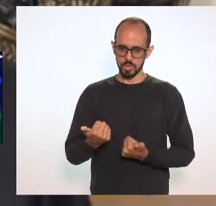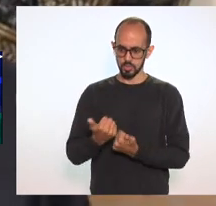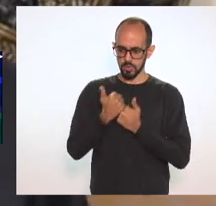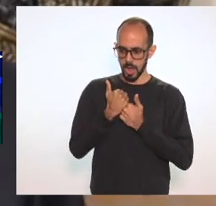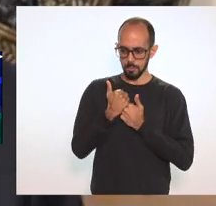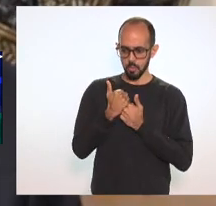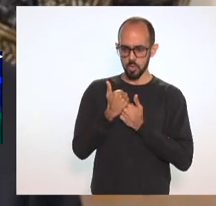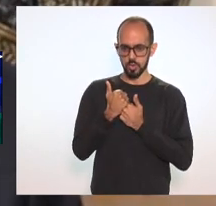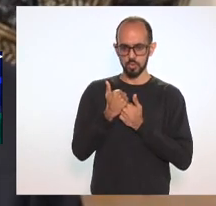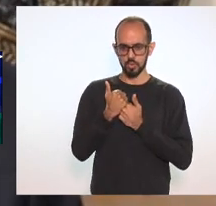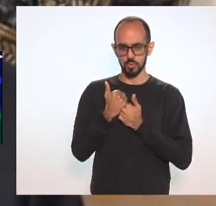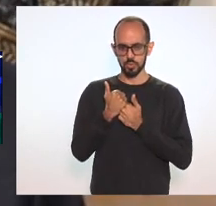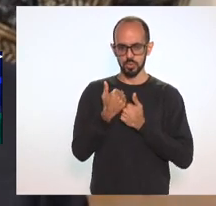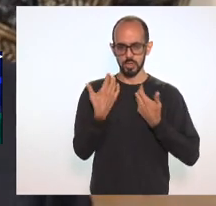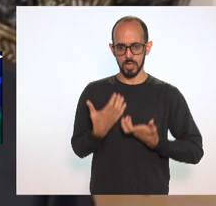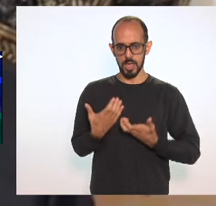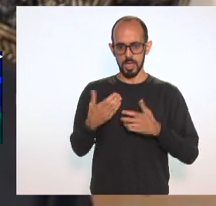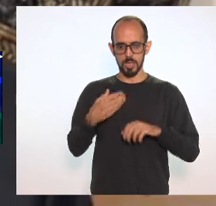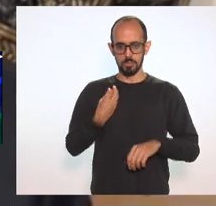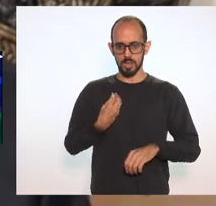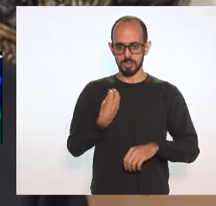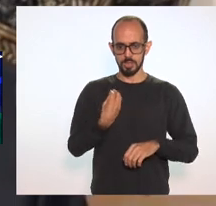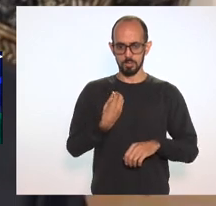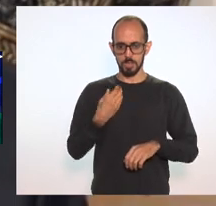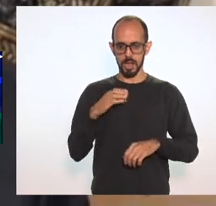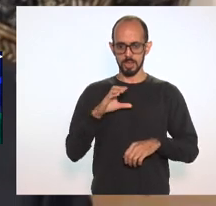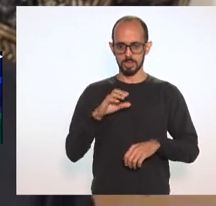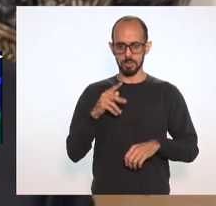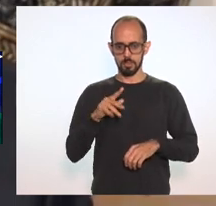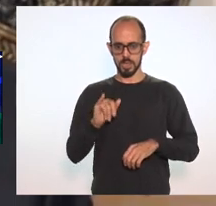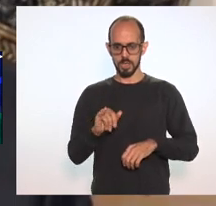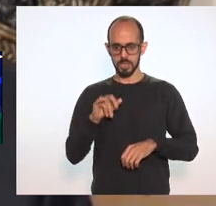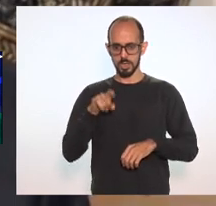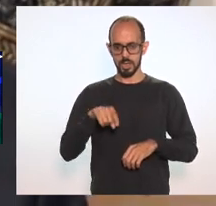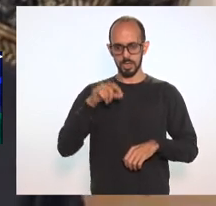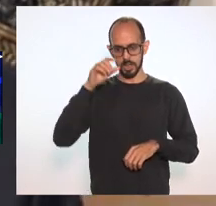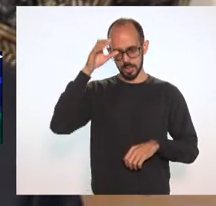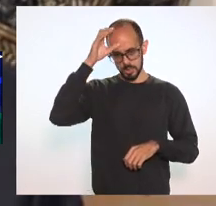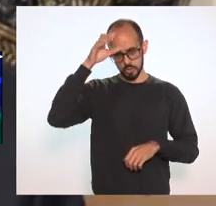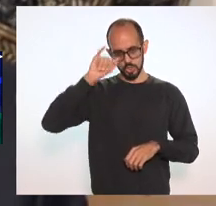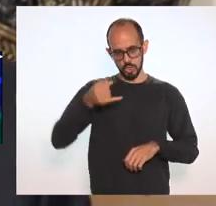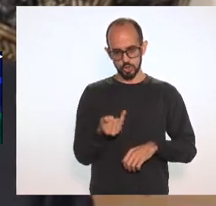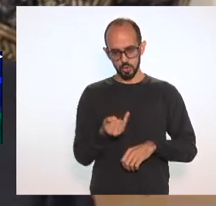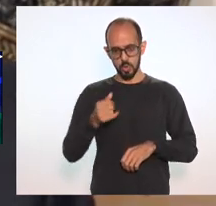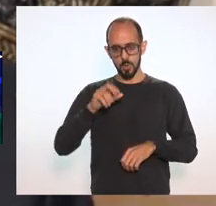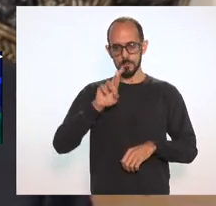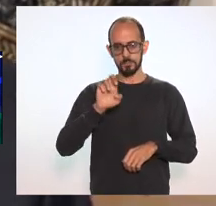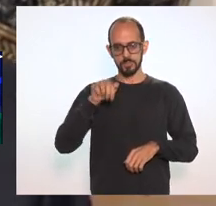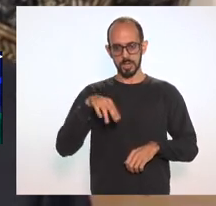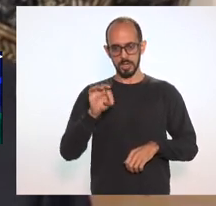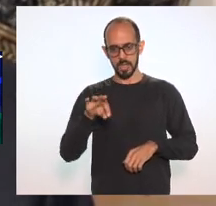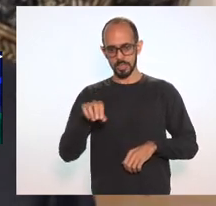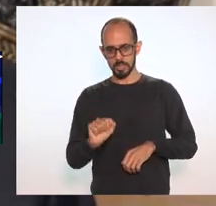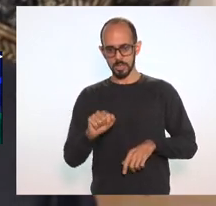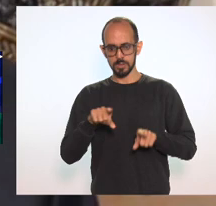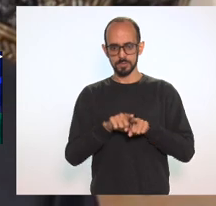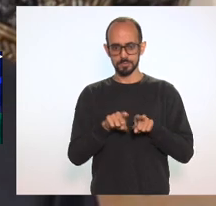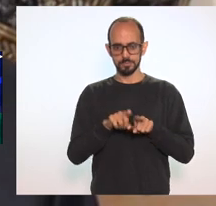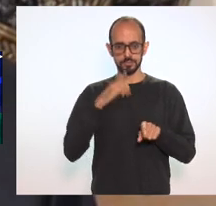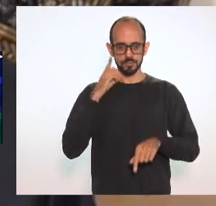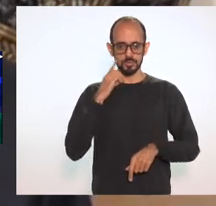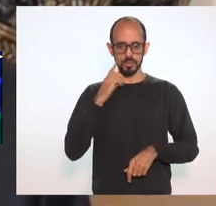e querem participar dessa comissão a deputada Tia Jô a deputada Renata Souza Deputado